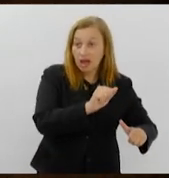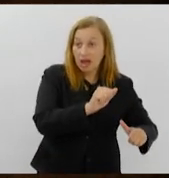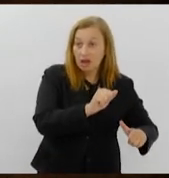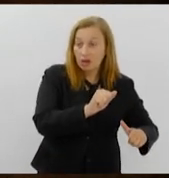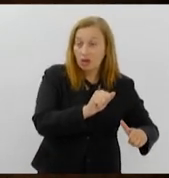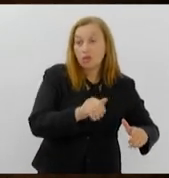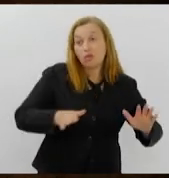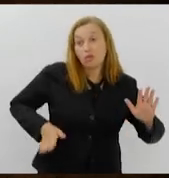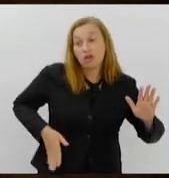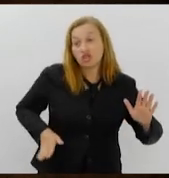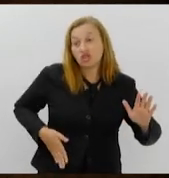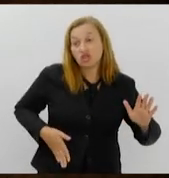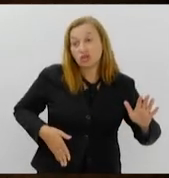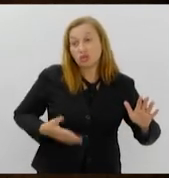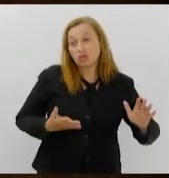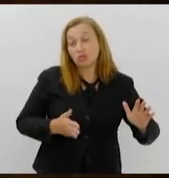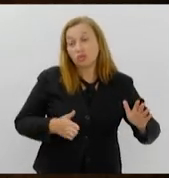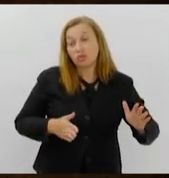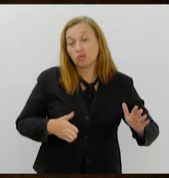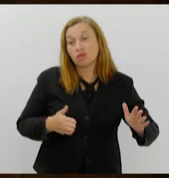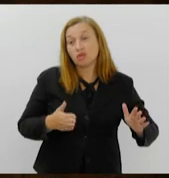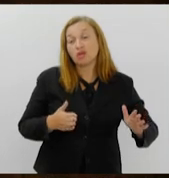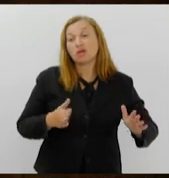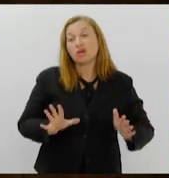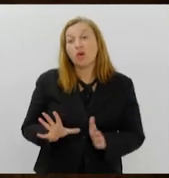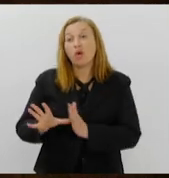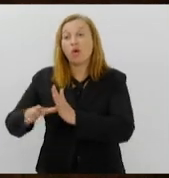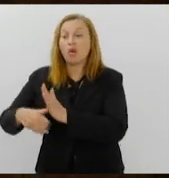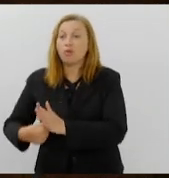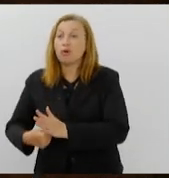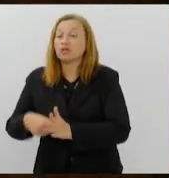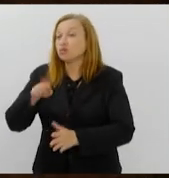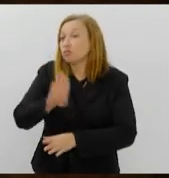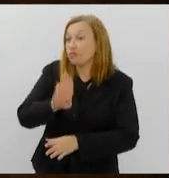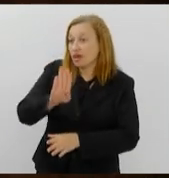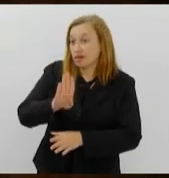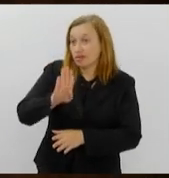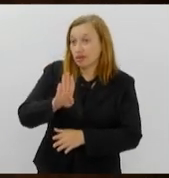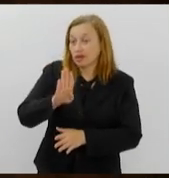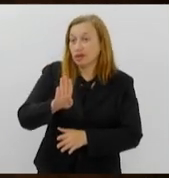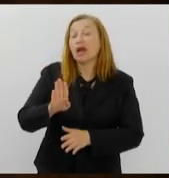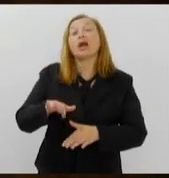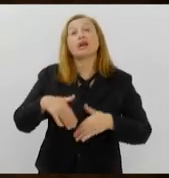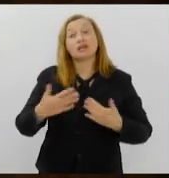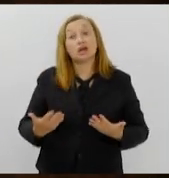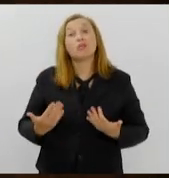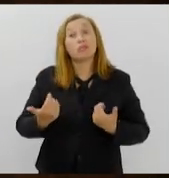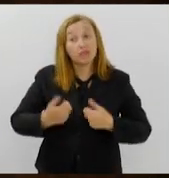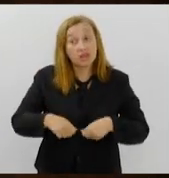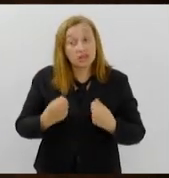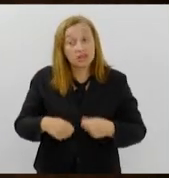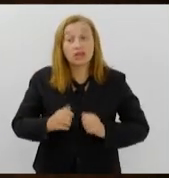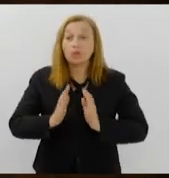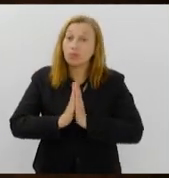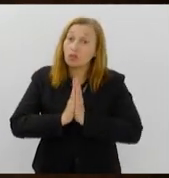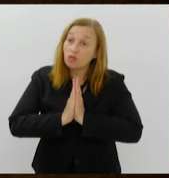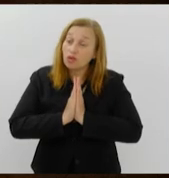deslocamento investigativo, com indícios, materialidade, você consegue fazer o catacata. Então, por favor, ele